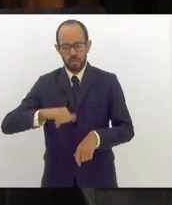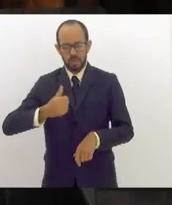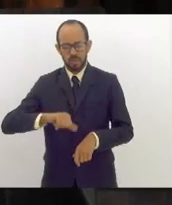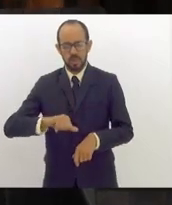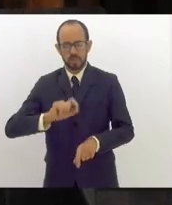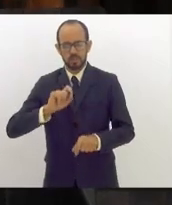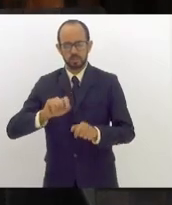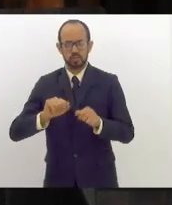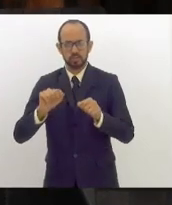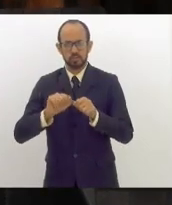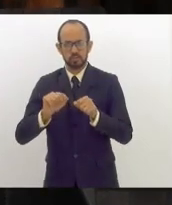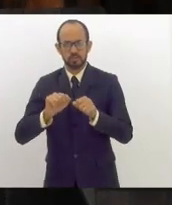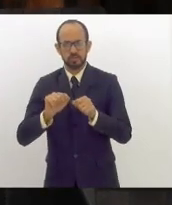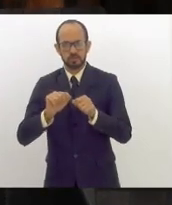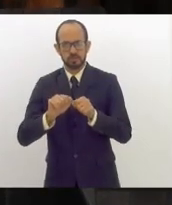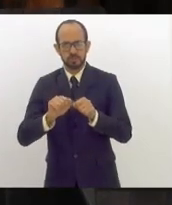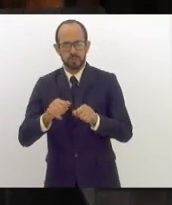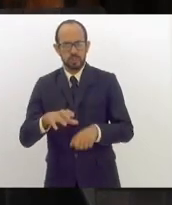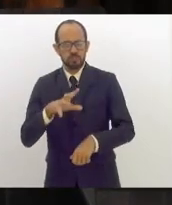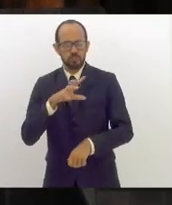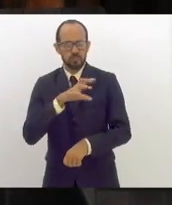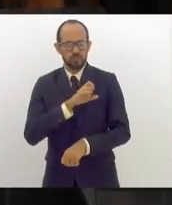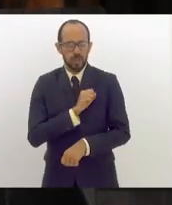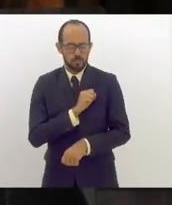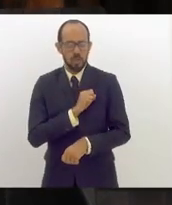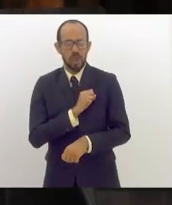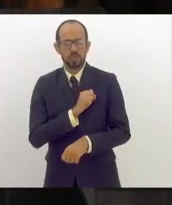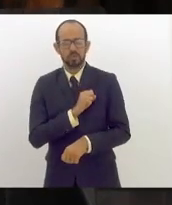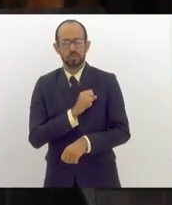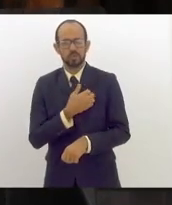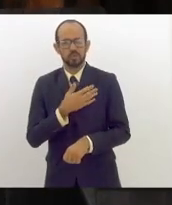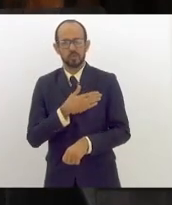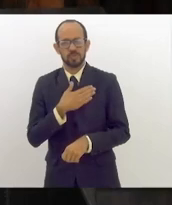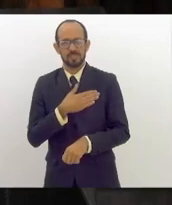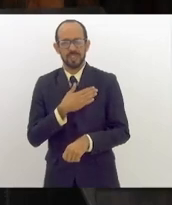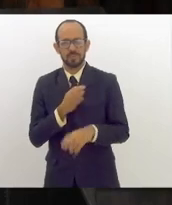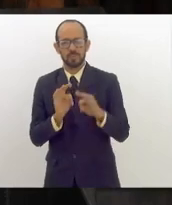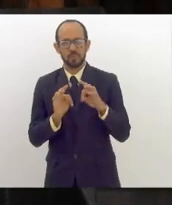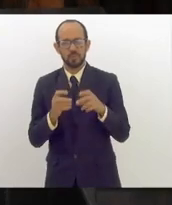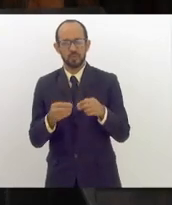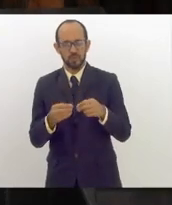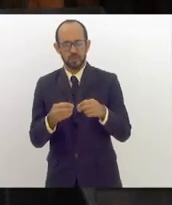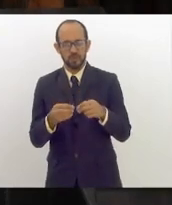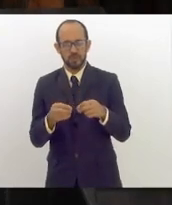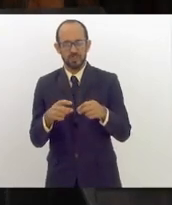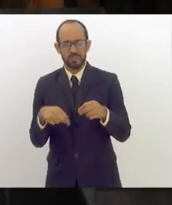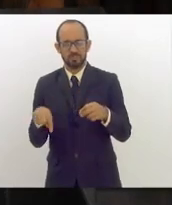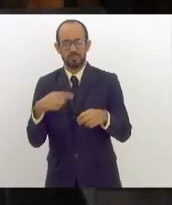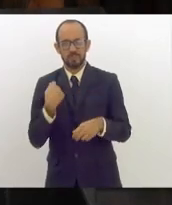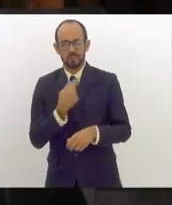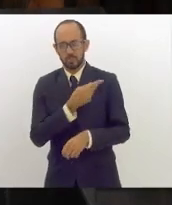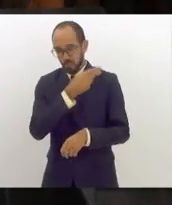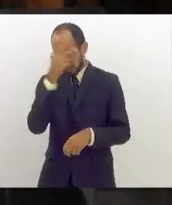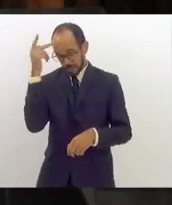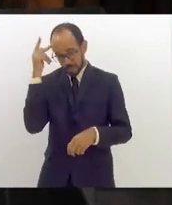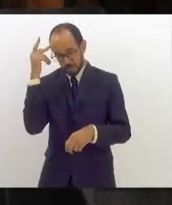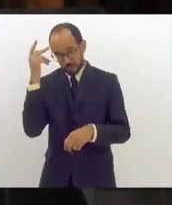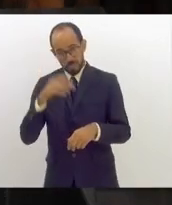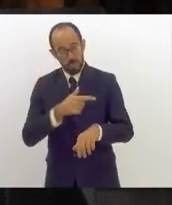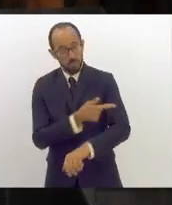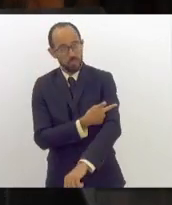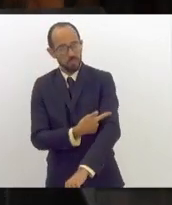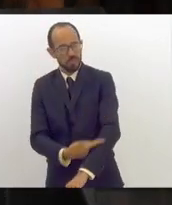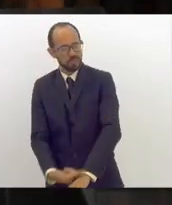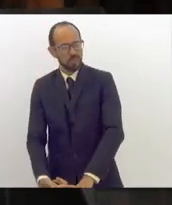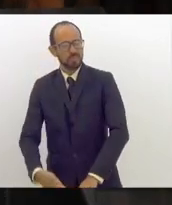de ser amado e querido por todos pela sua singeleza pelo seu carinho o Beto apesar